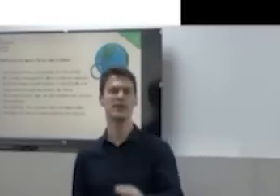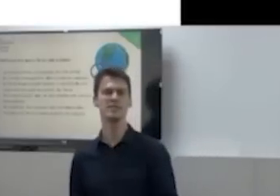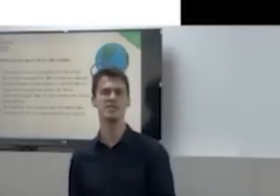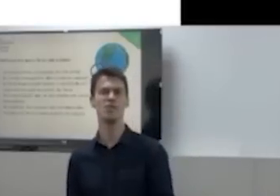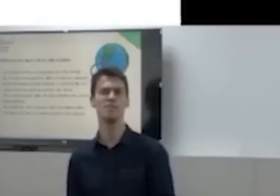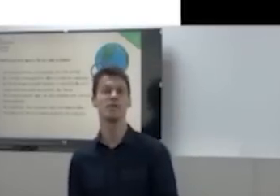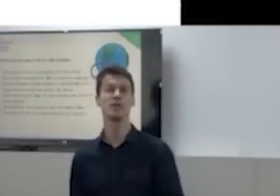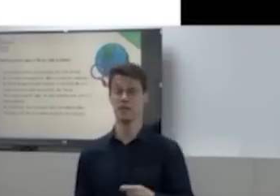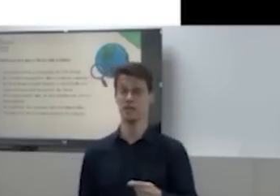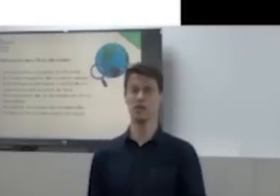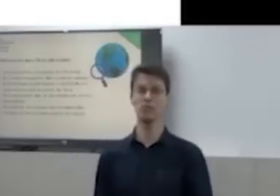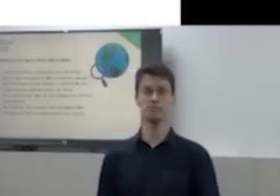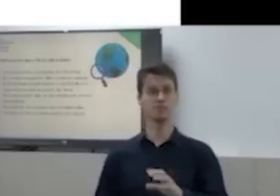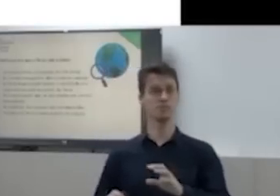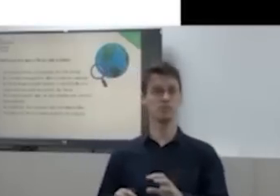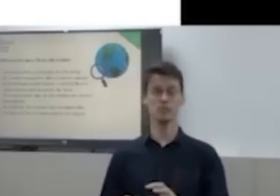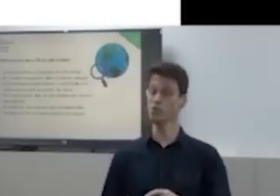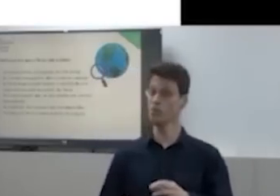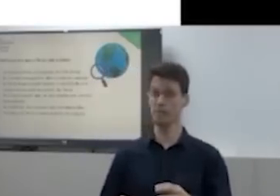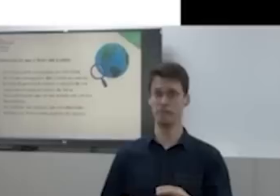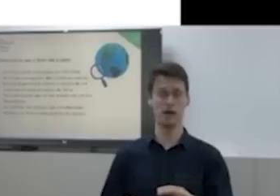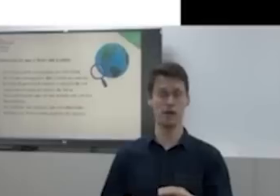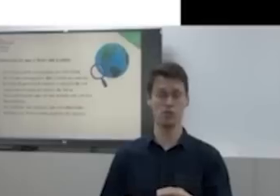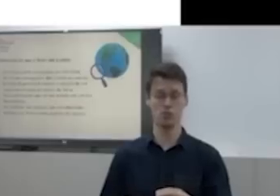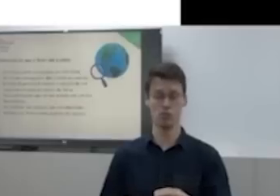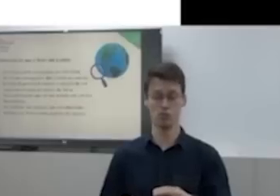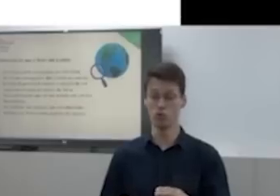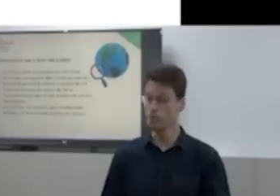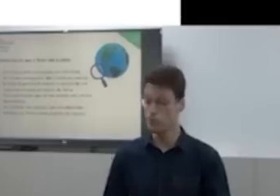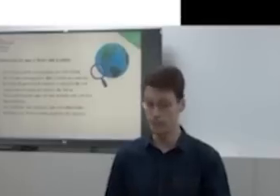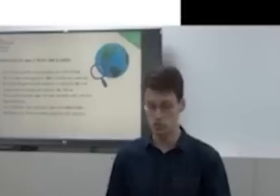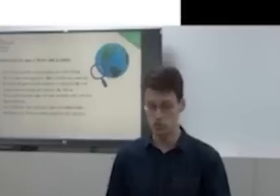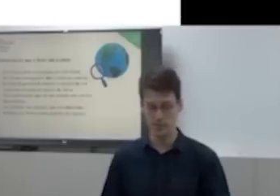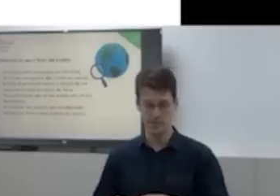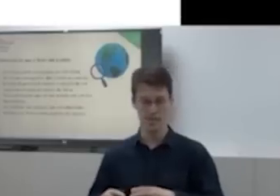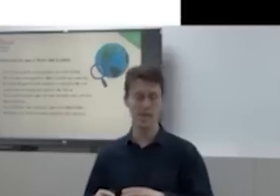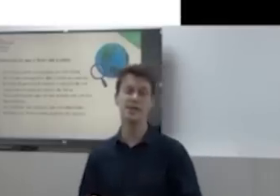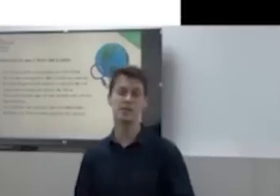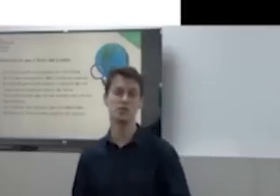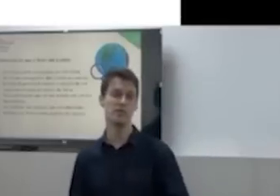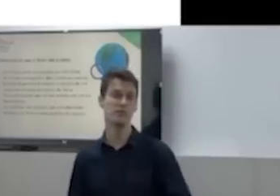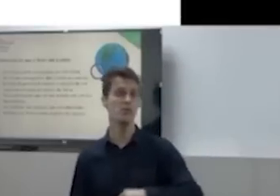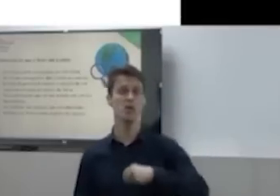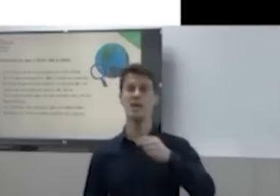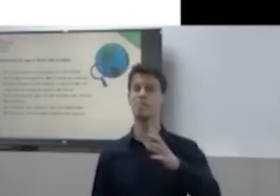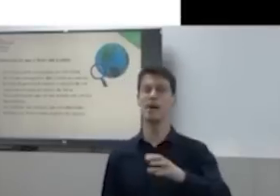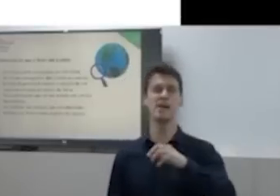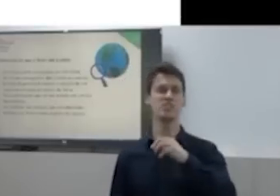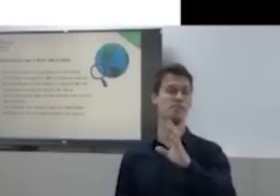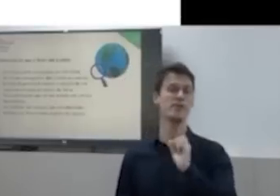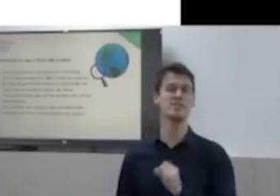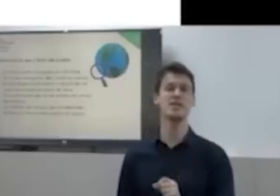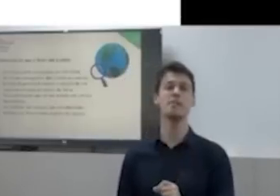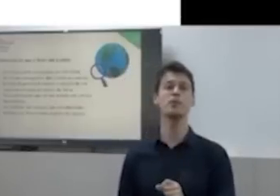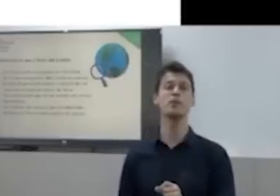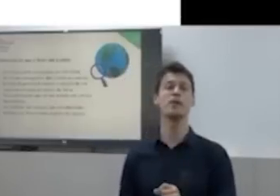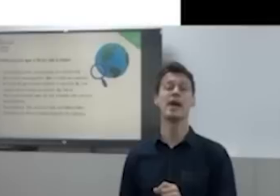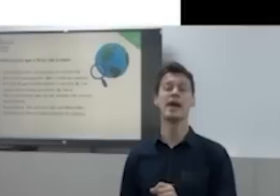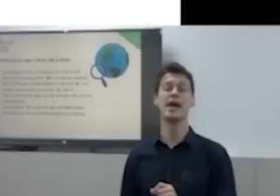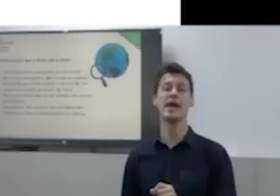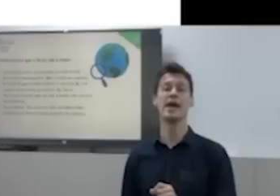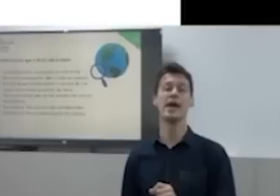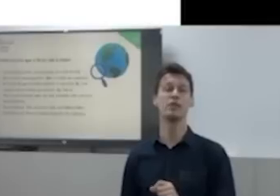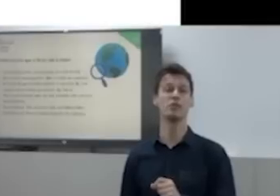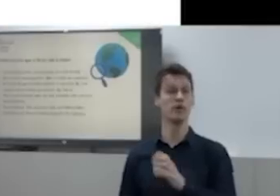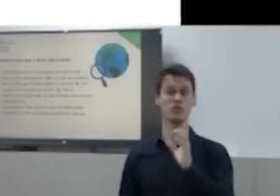uma circunnavegação. Então, um grupo de pessoas entra no navio e parte, por